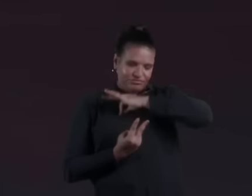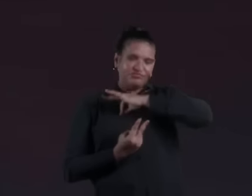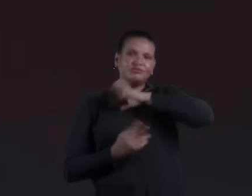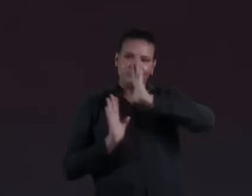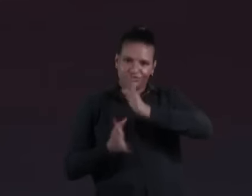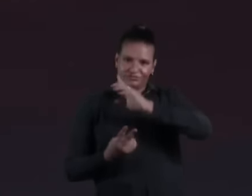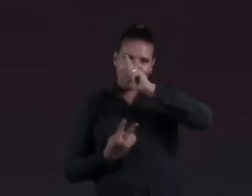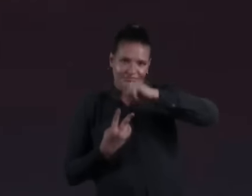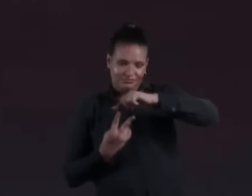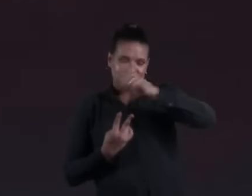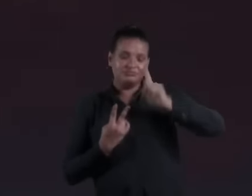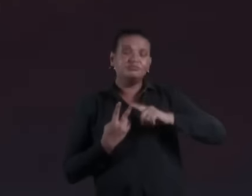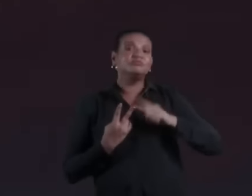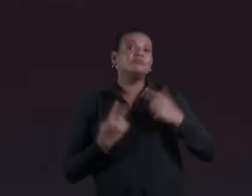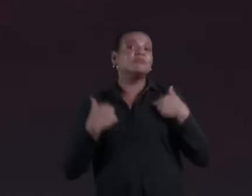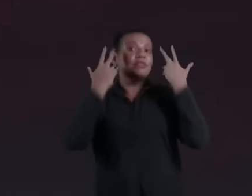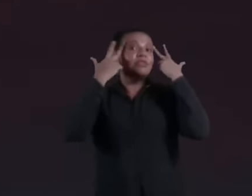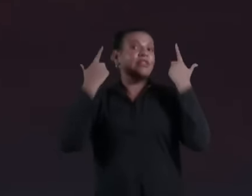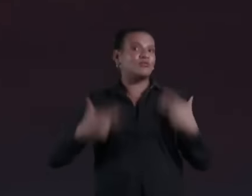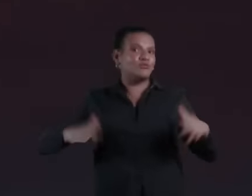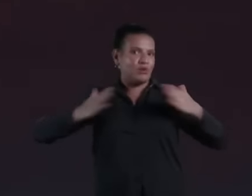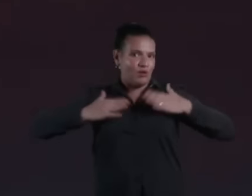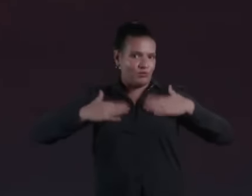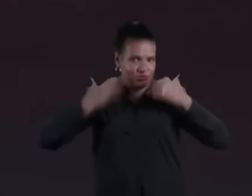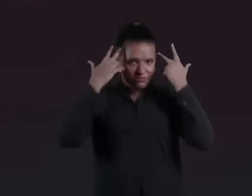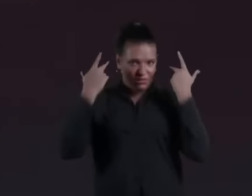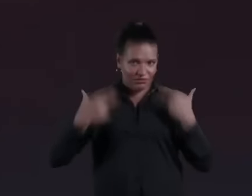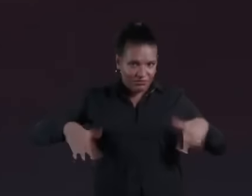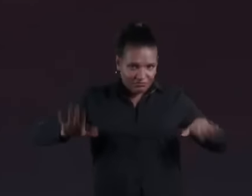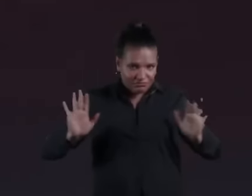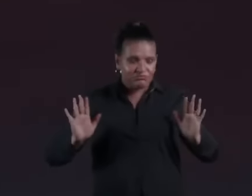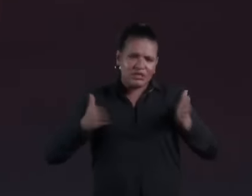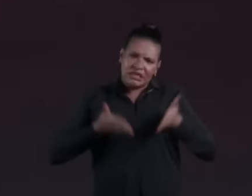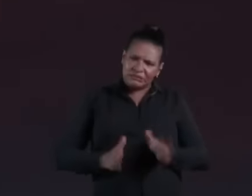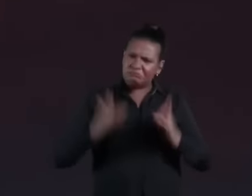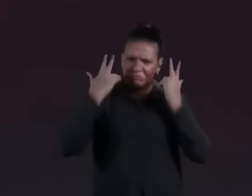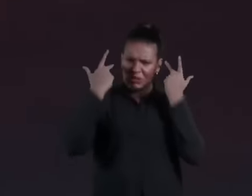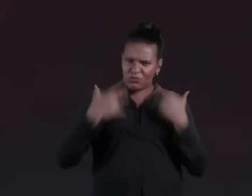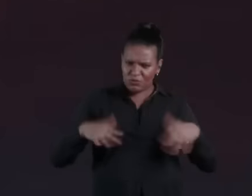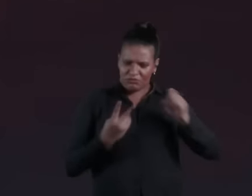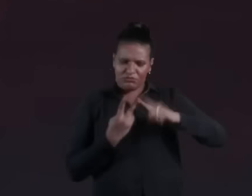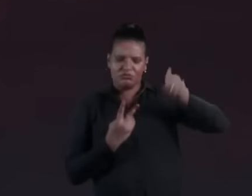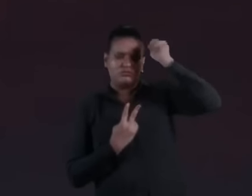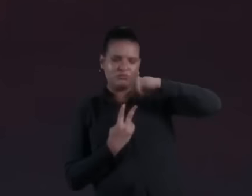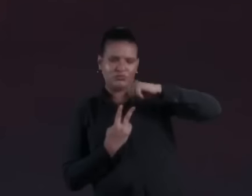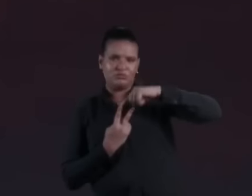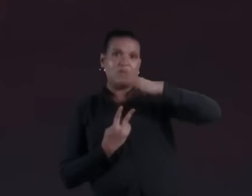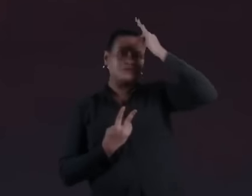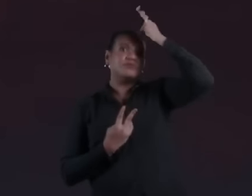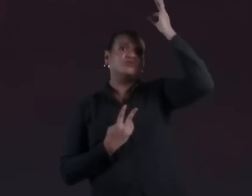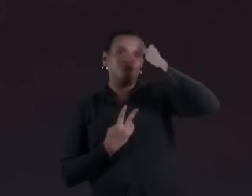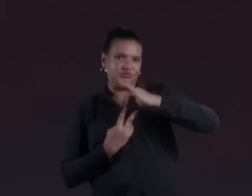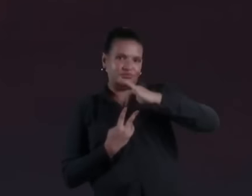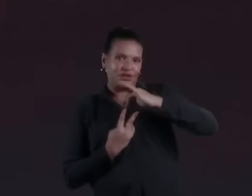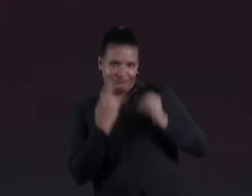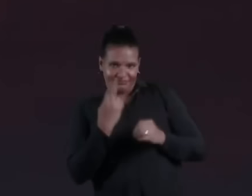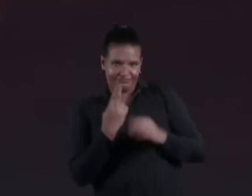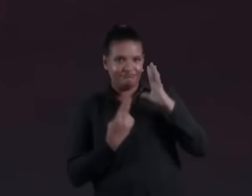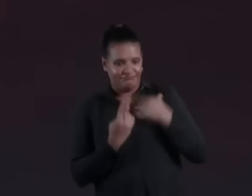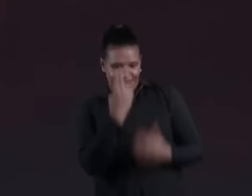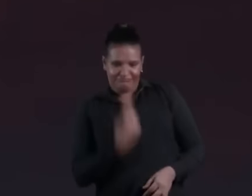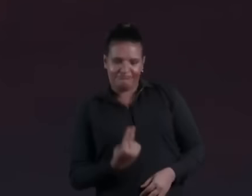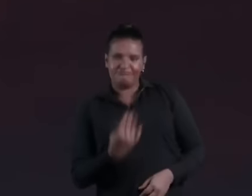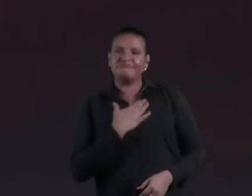Deus Então temos a natureza de Deus dentro de nós mas também temos a velha natureza